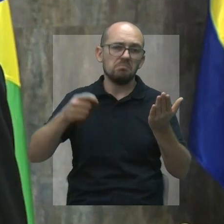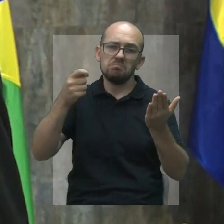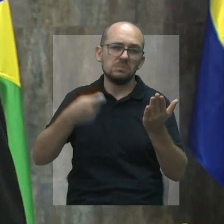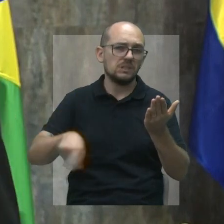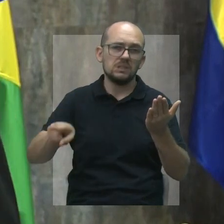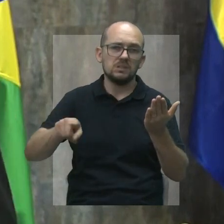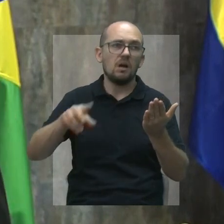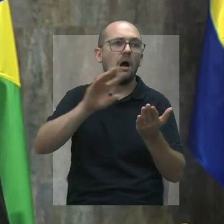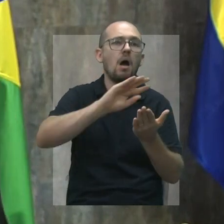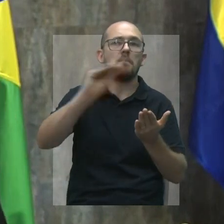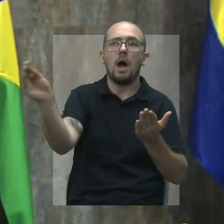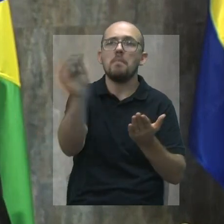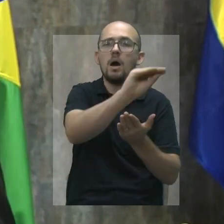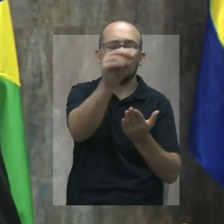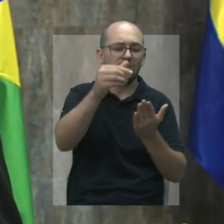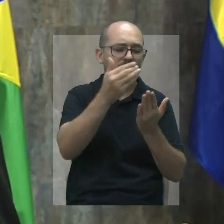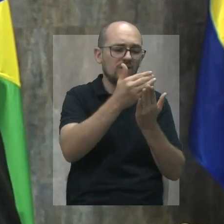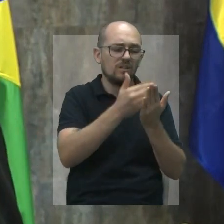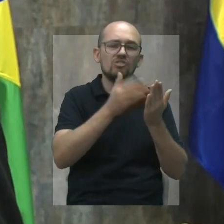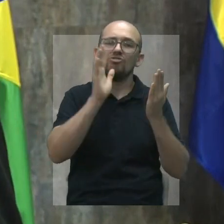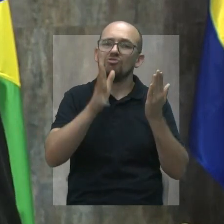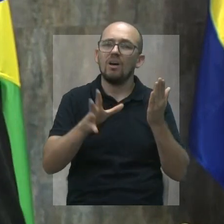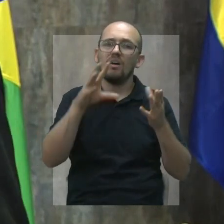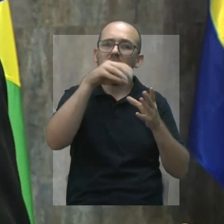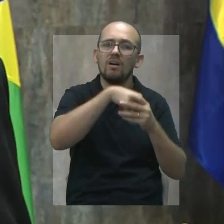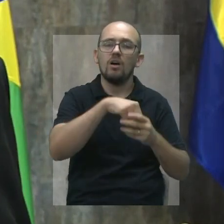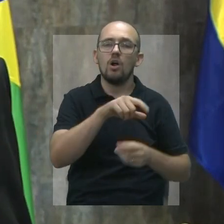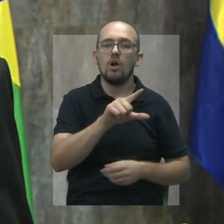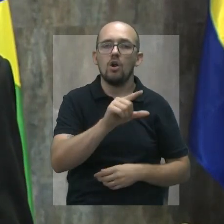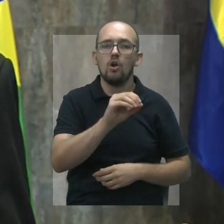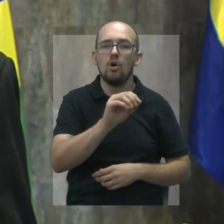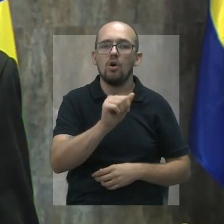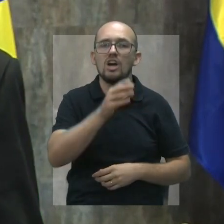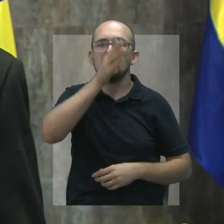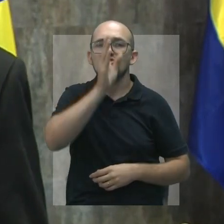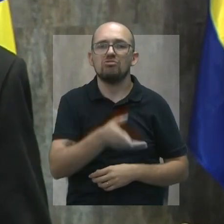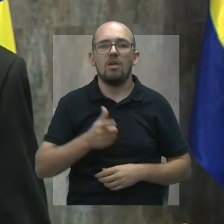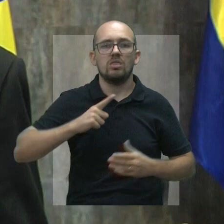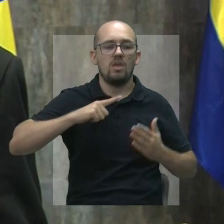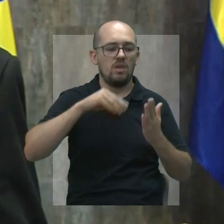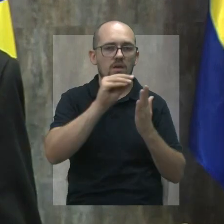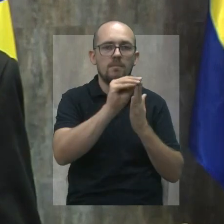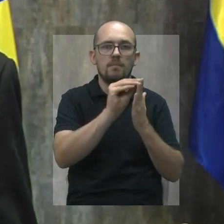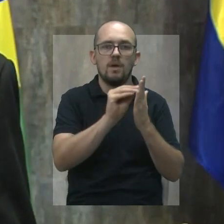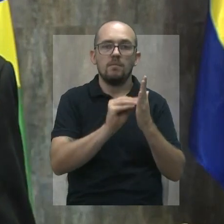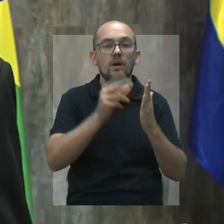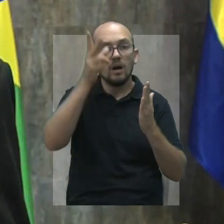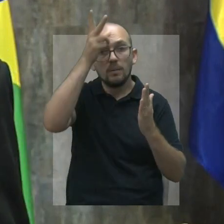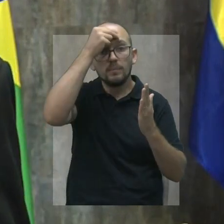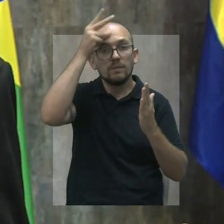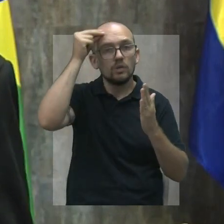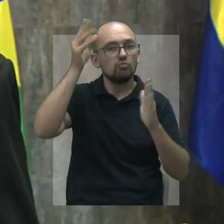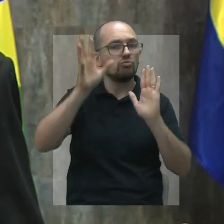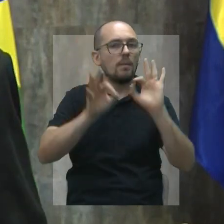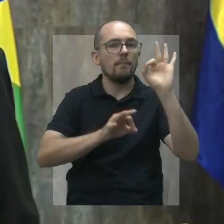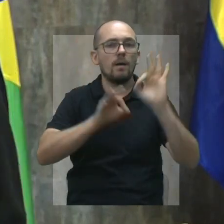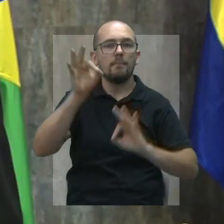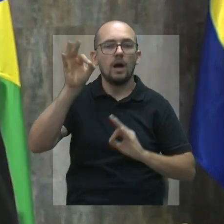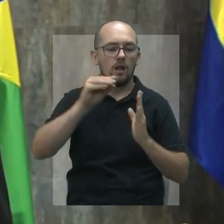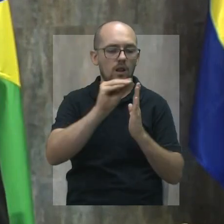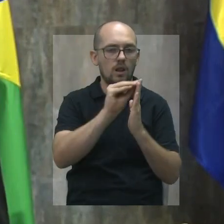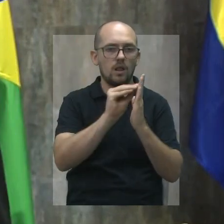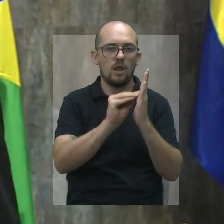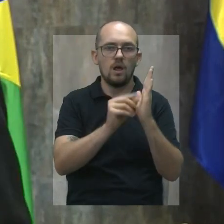desnecessárias emendas para fazer o que a Prefeitura já está se preparando para fazer, entendo o orçamento na